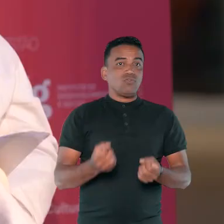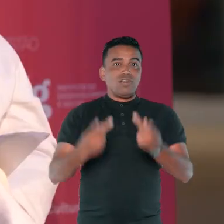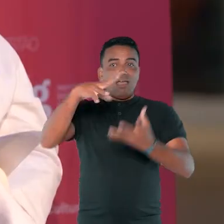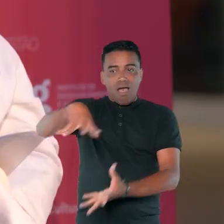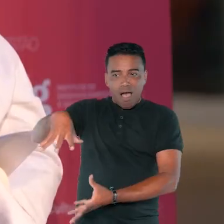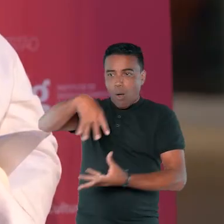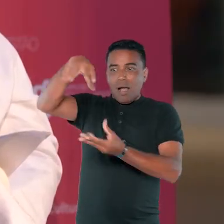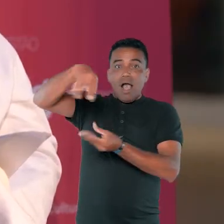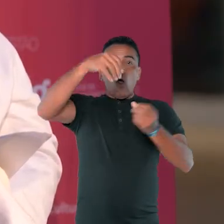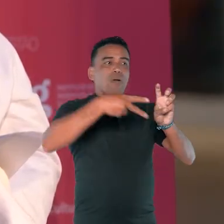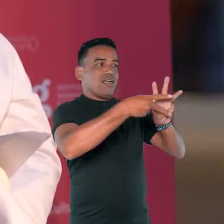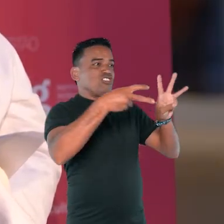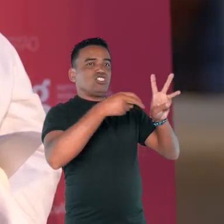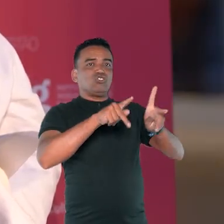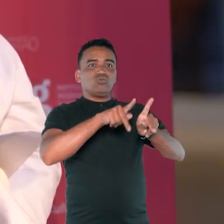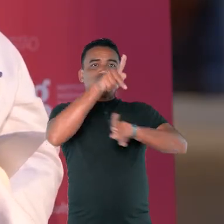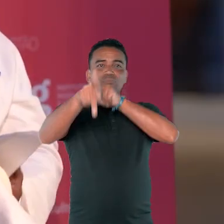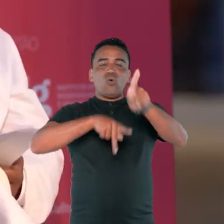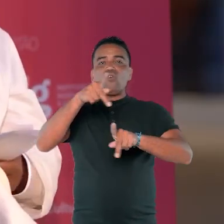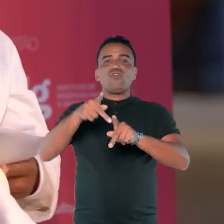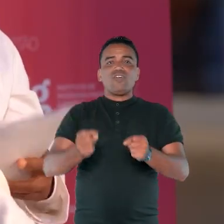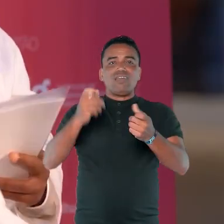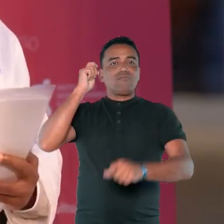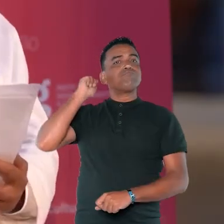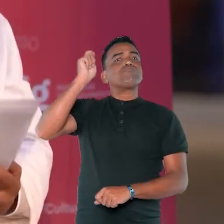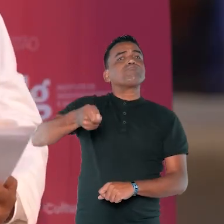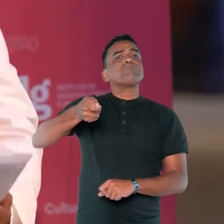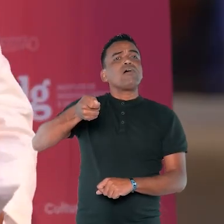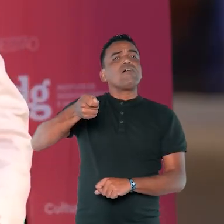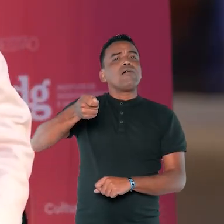leilão. Que país é esse? Renato Russo.